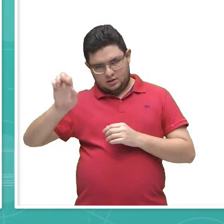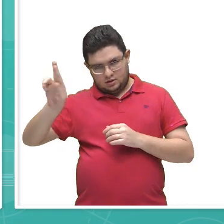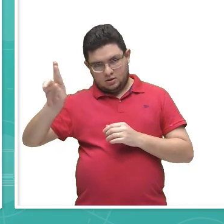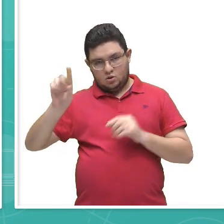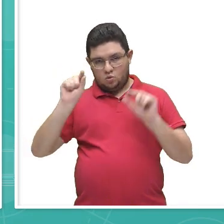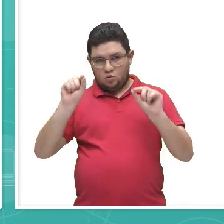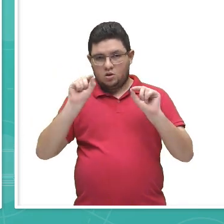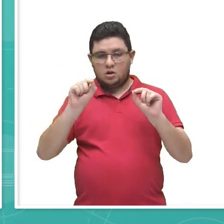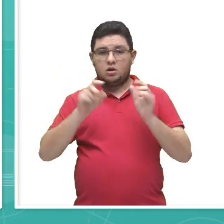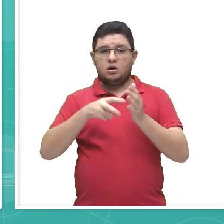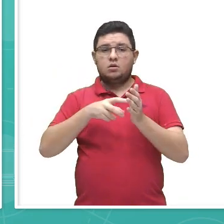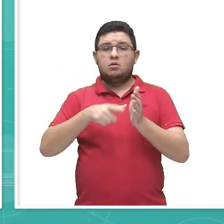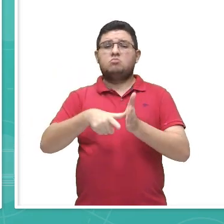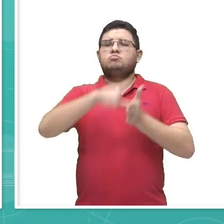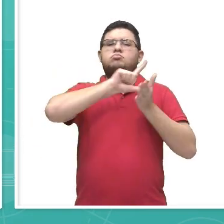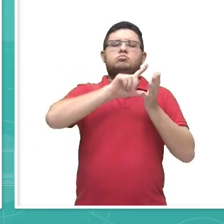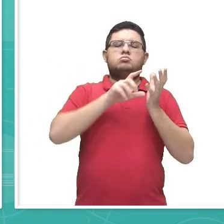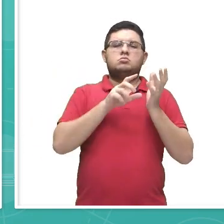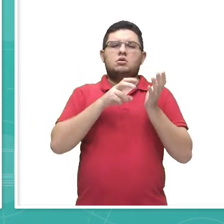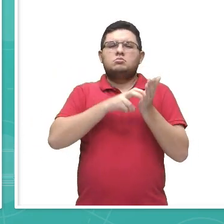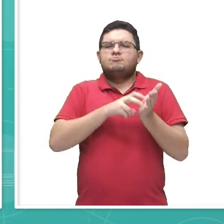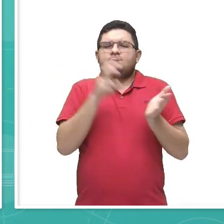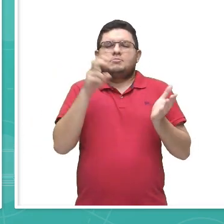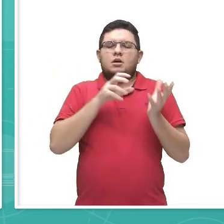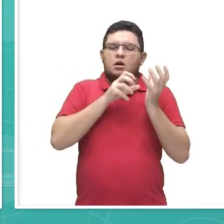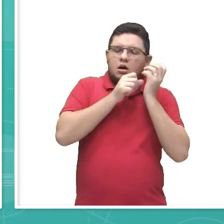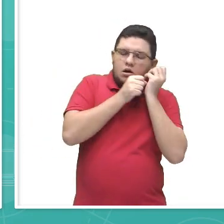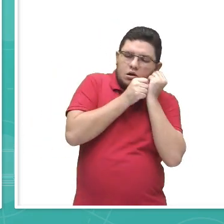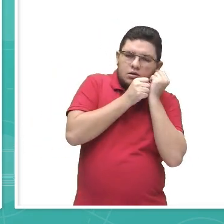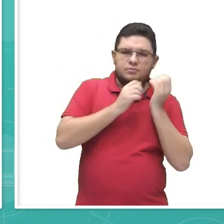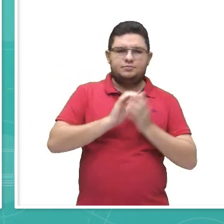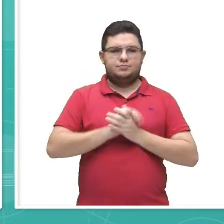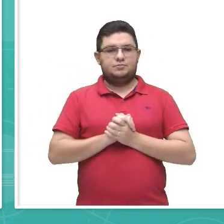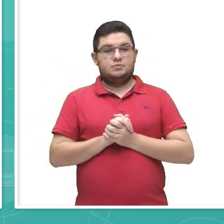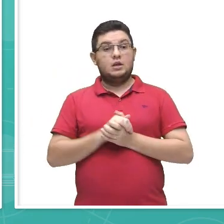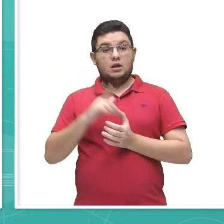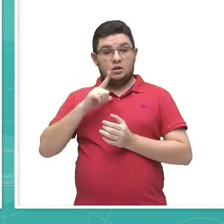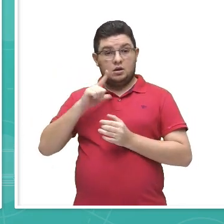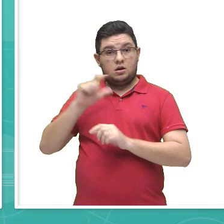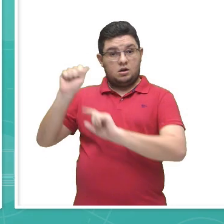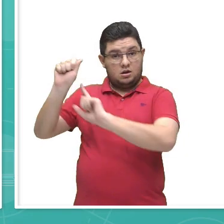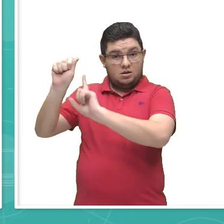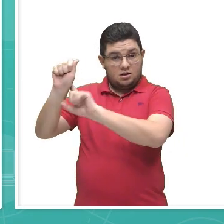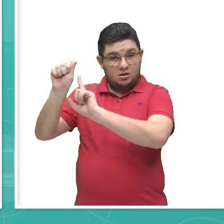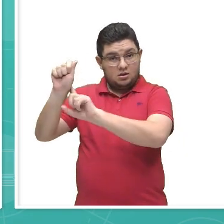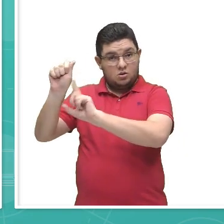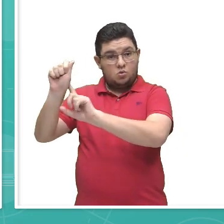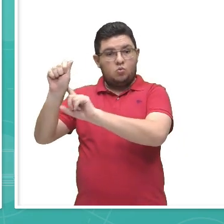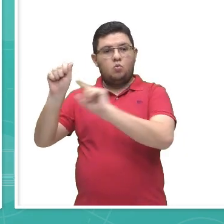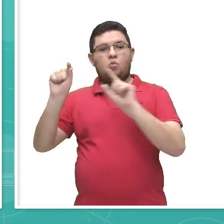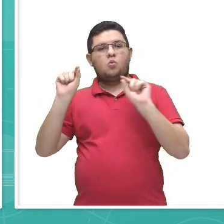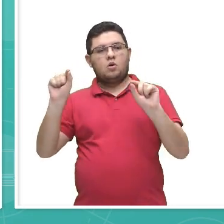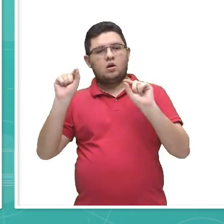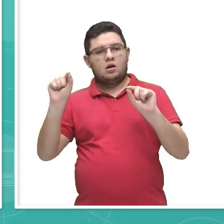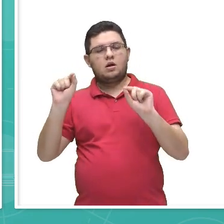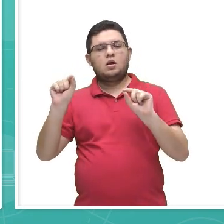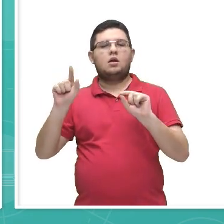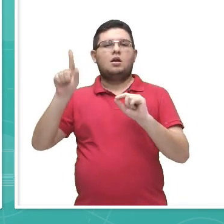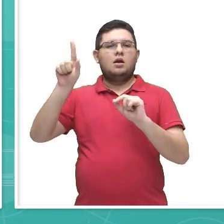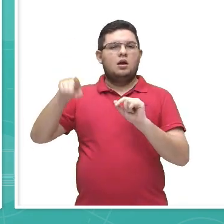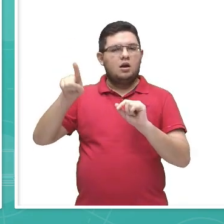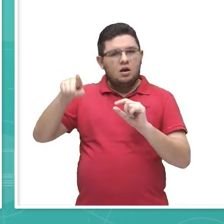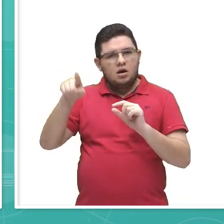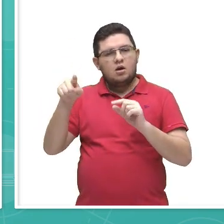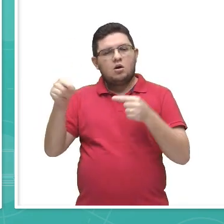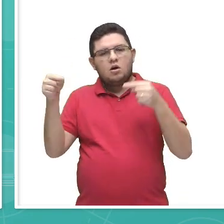Então, aqui nós temos, não é? Primeira opção, wash my hands. Wash my hands, lavar